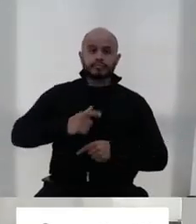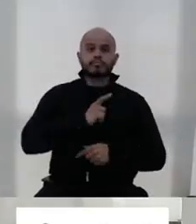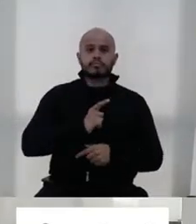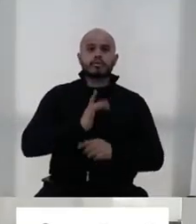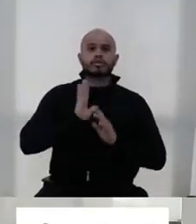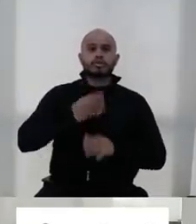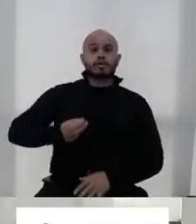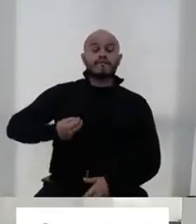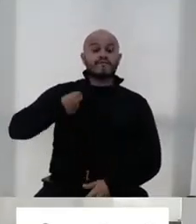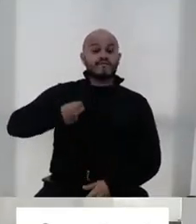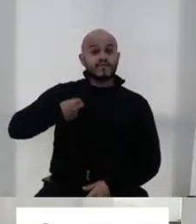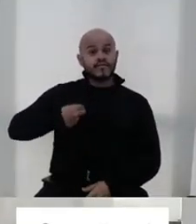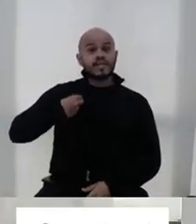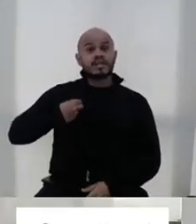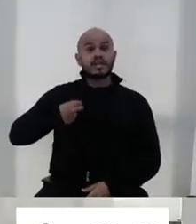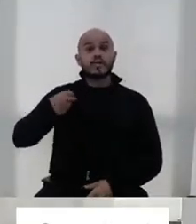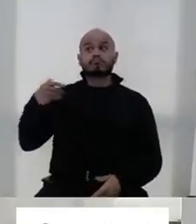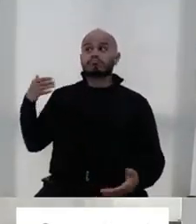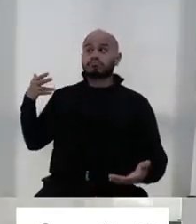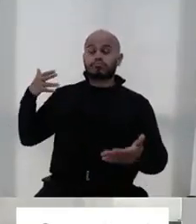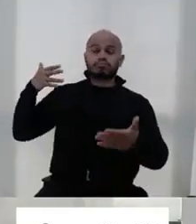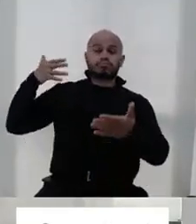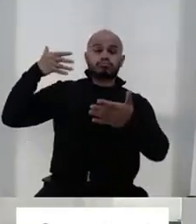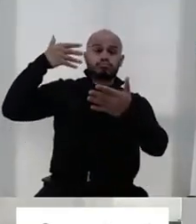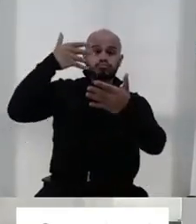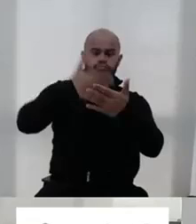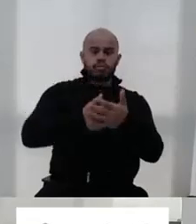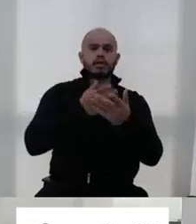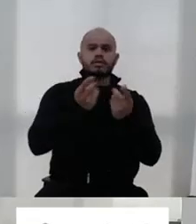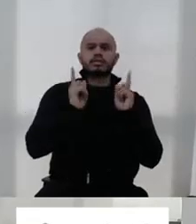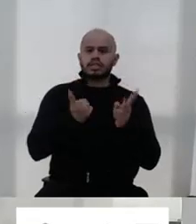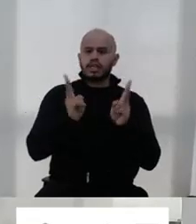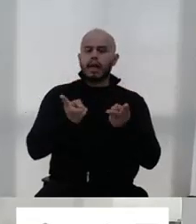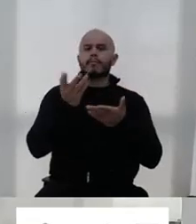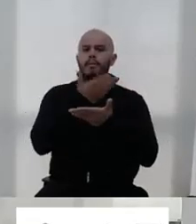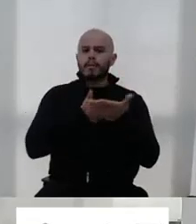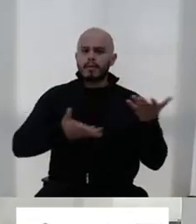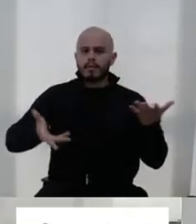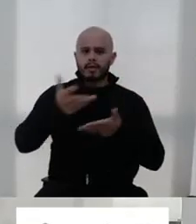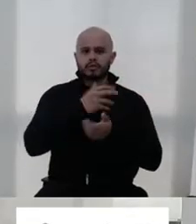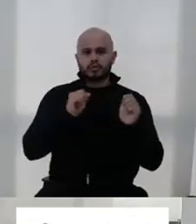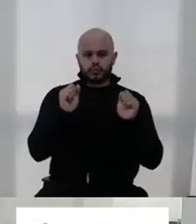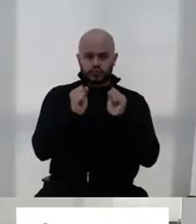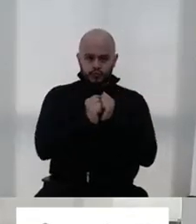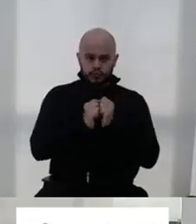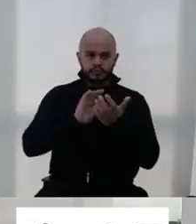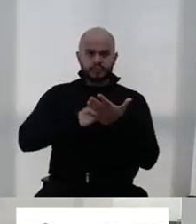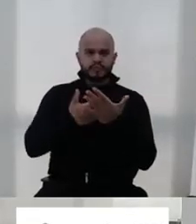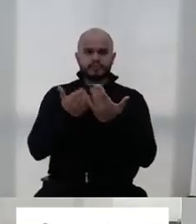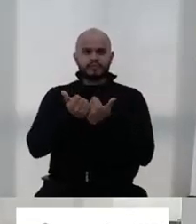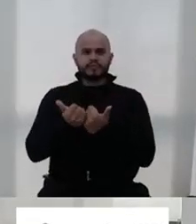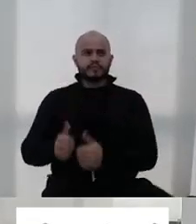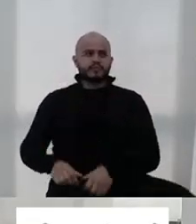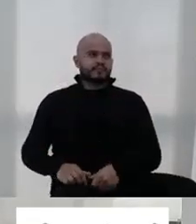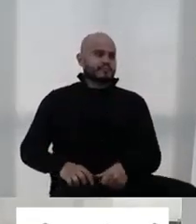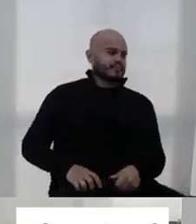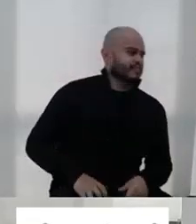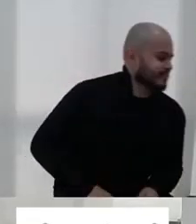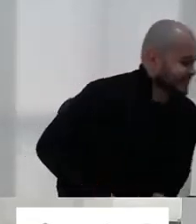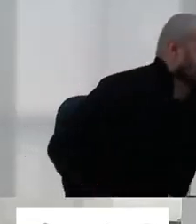estado presente, né, de forma firme, autônoma e dialogando, né, conosco, né? E nesse momento, né, a gente